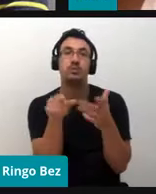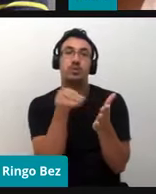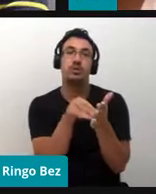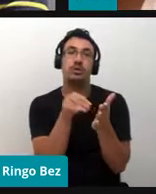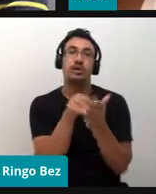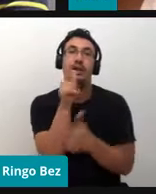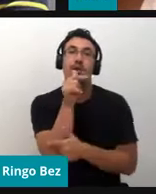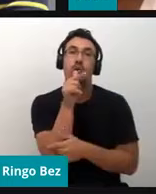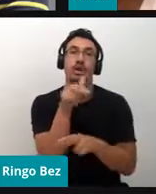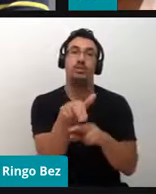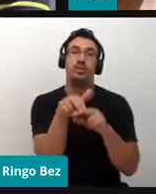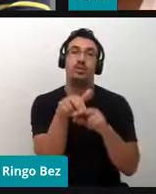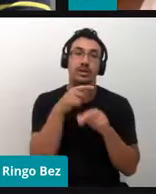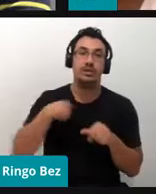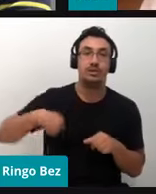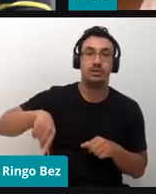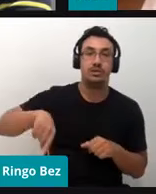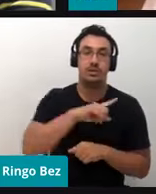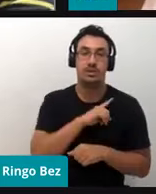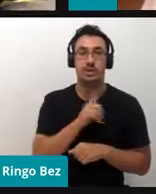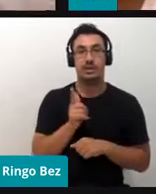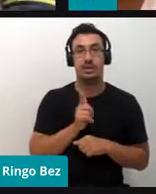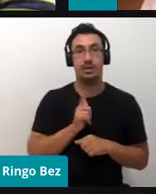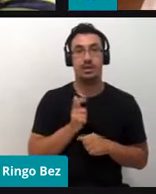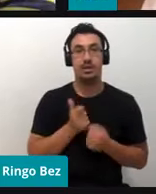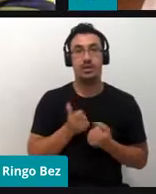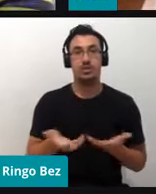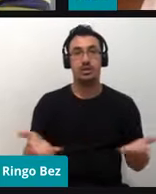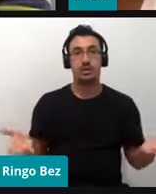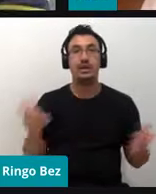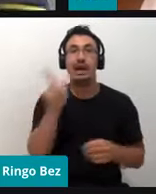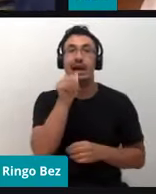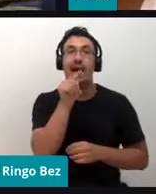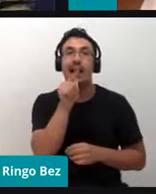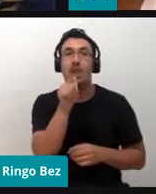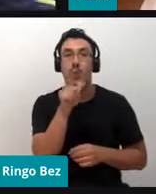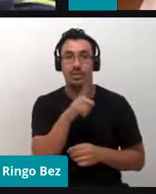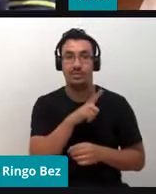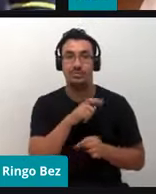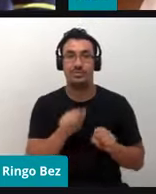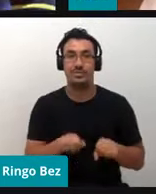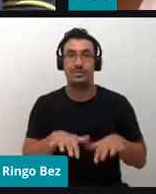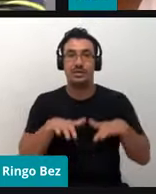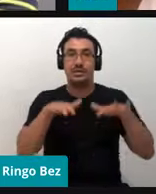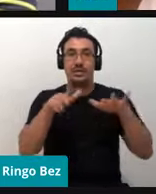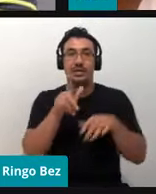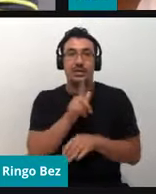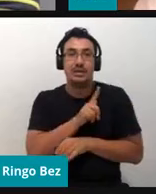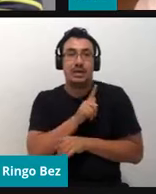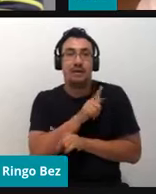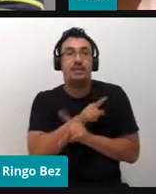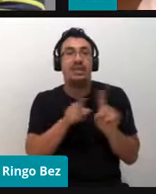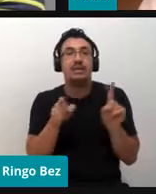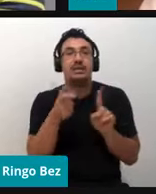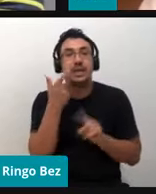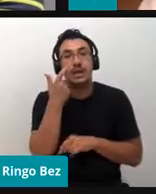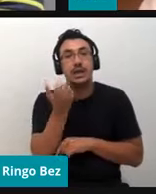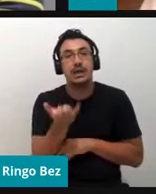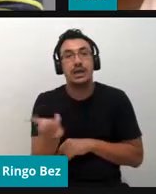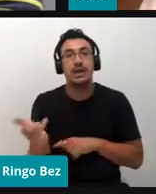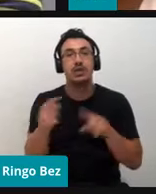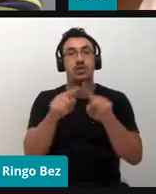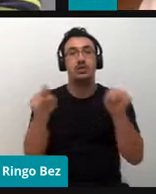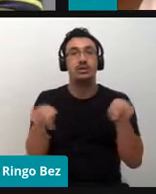porque apesar de nós termos uma abundância muito grande da pluviométrica, as nossas bacias hidrográficas